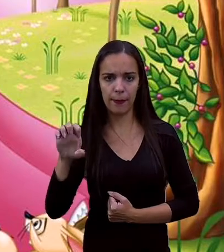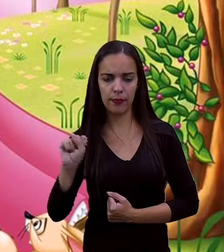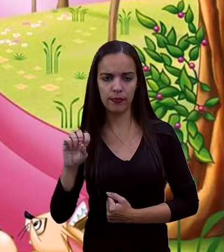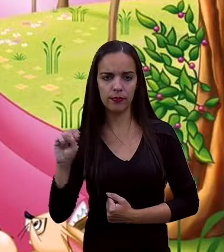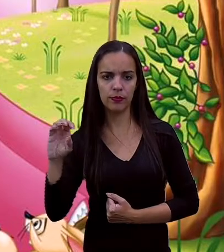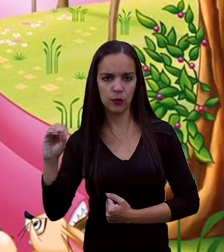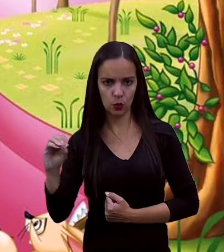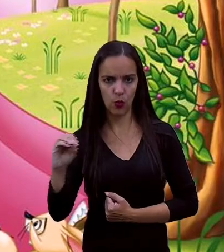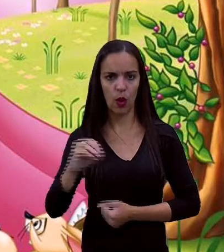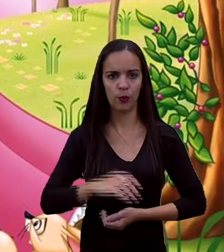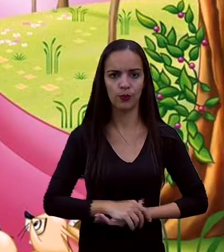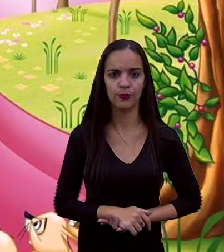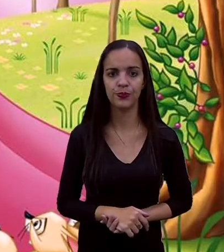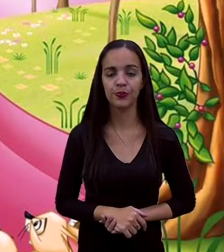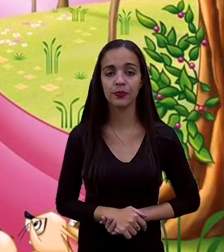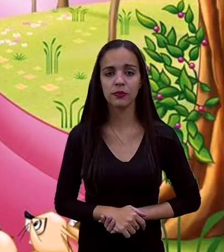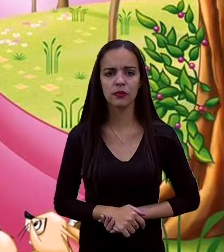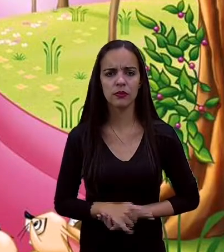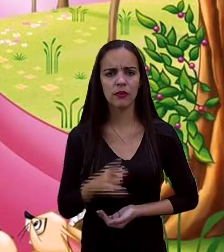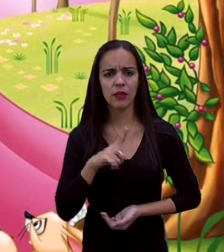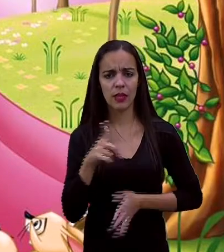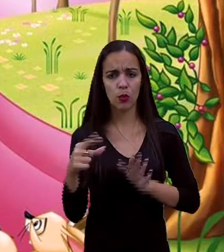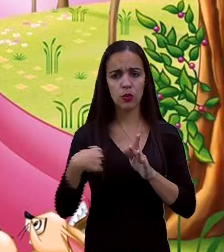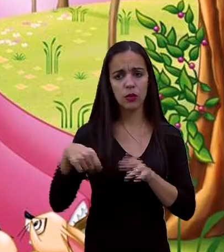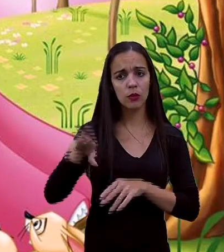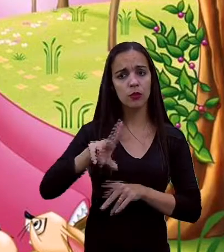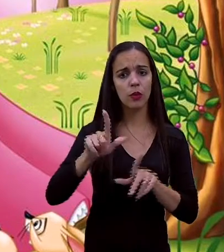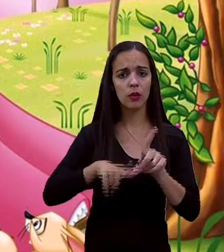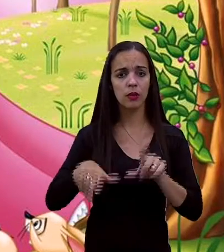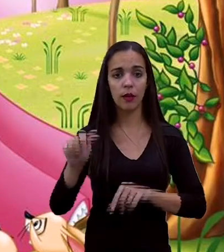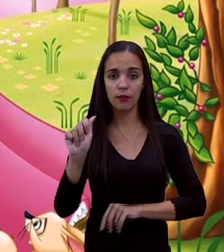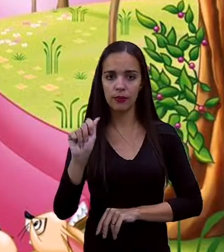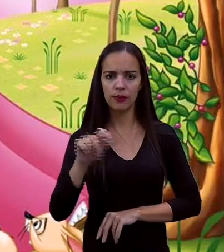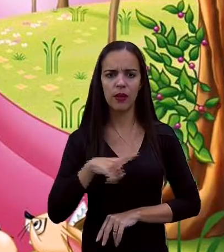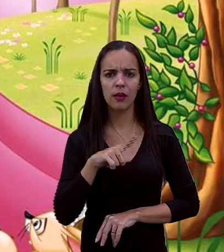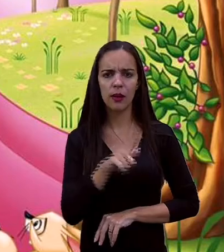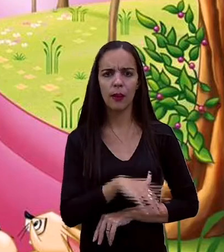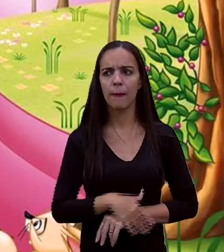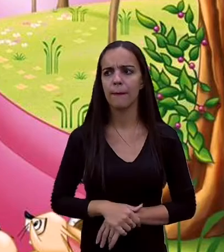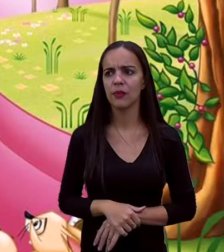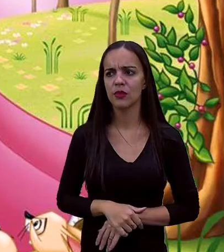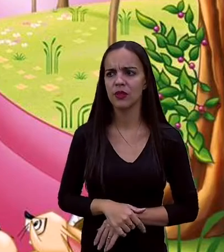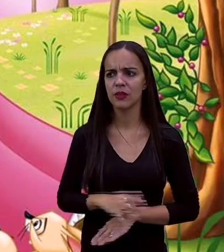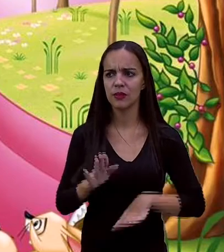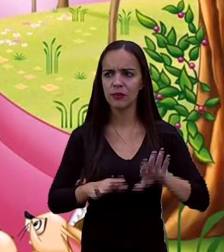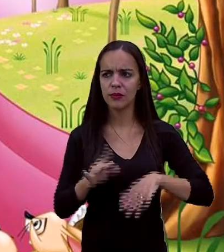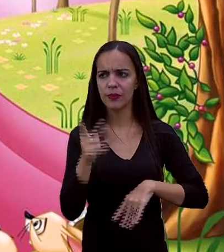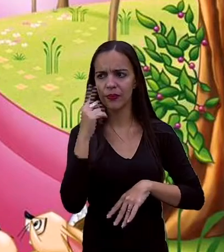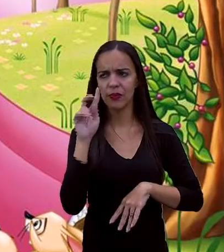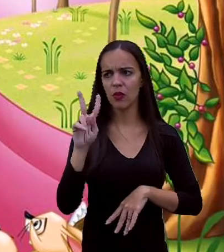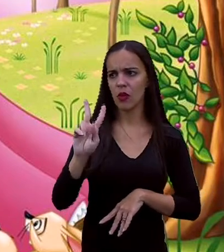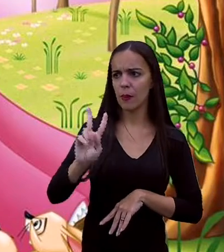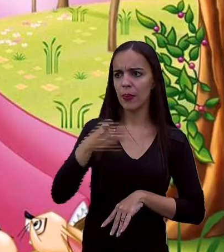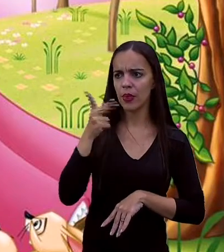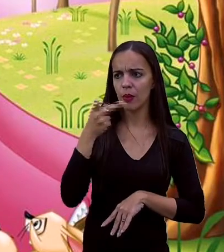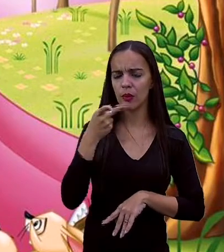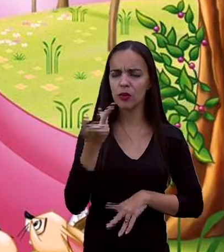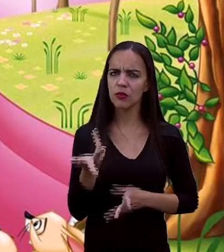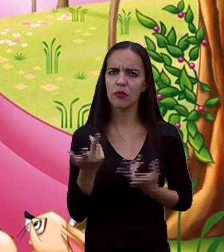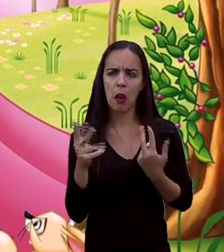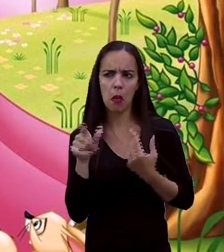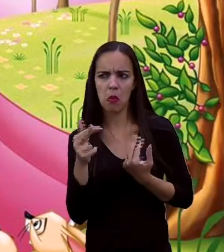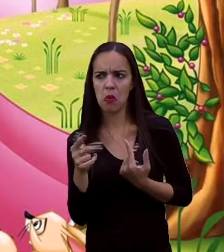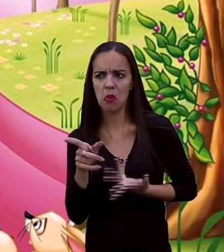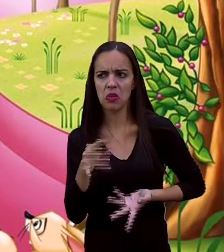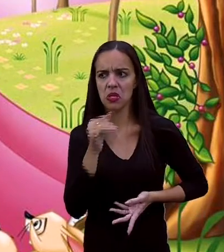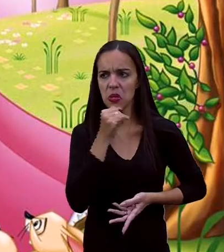A partir do primeiro momento, passaram a amar-se. Só que geralmente nós não falamos assim.